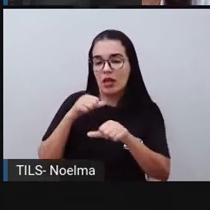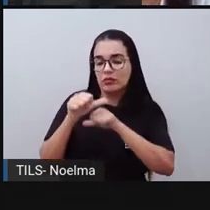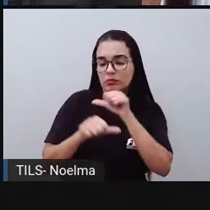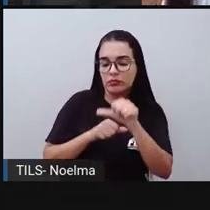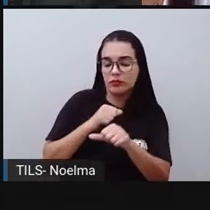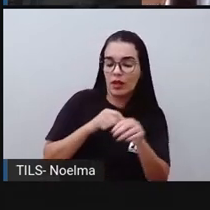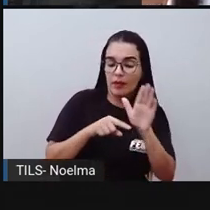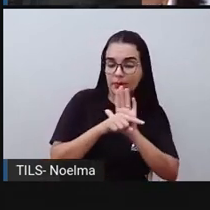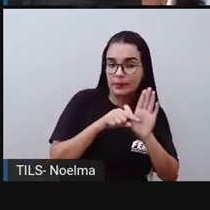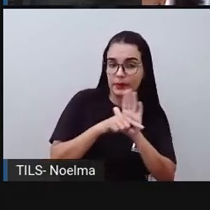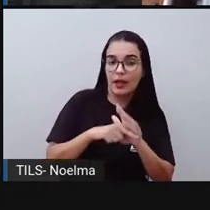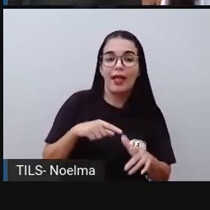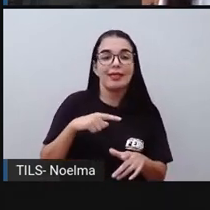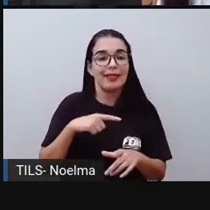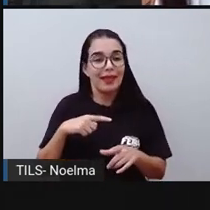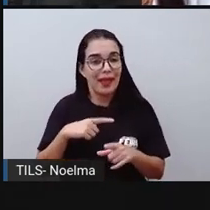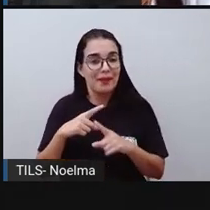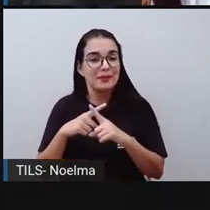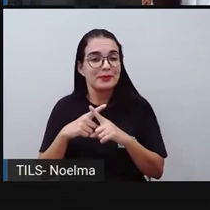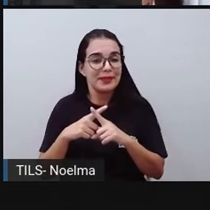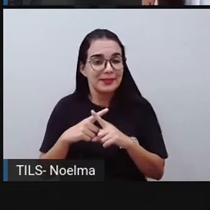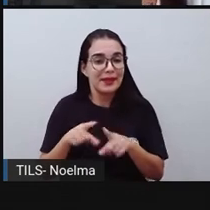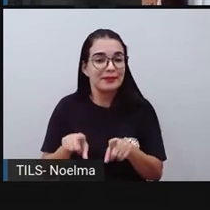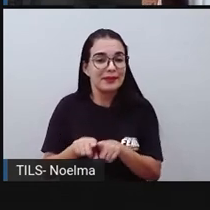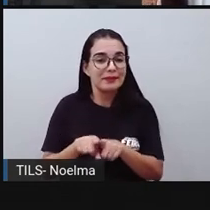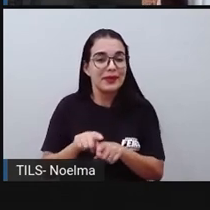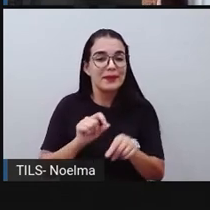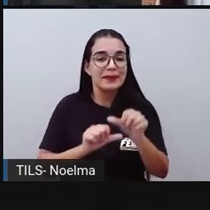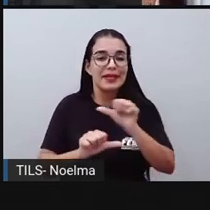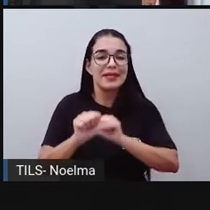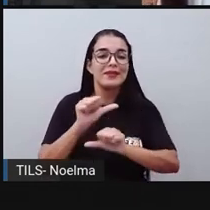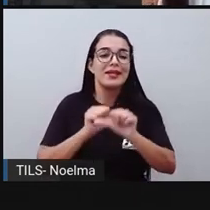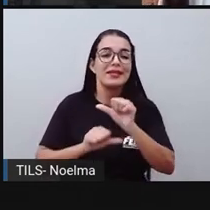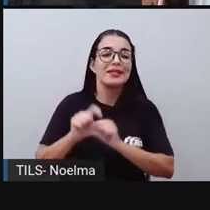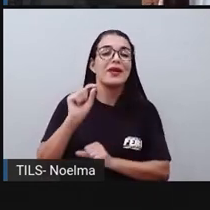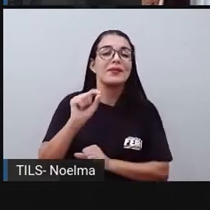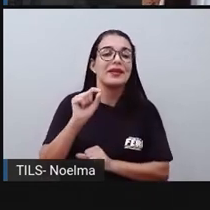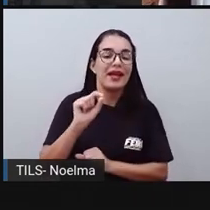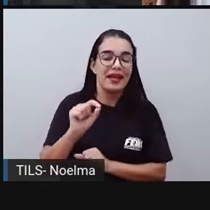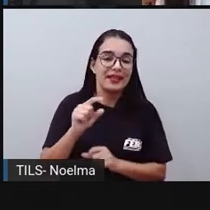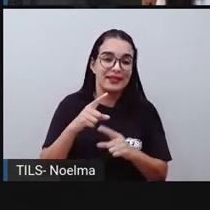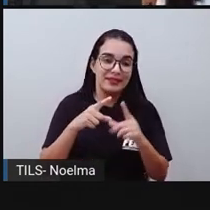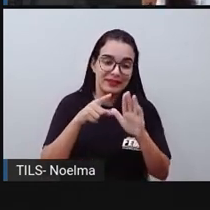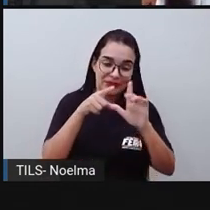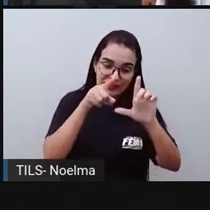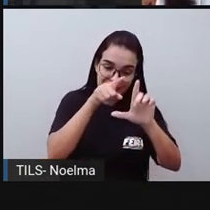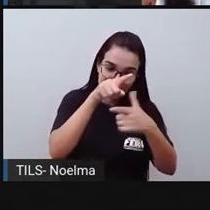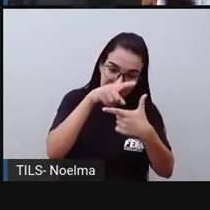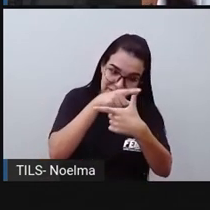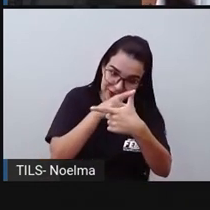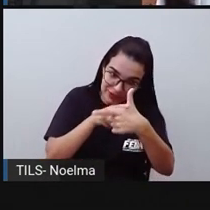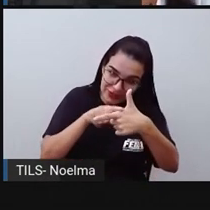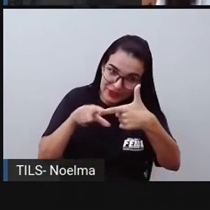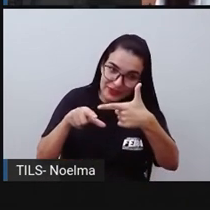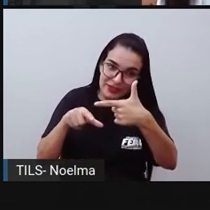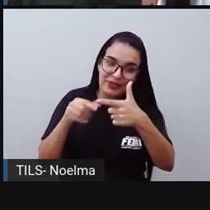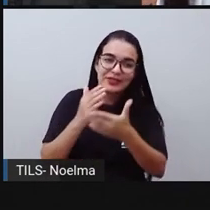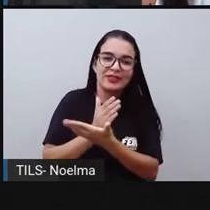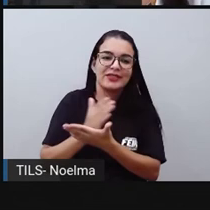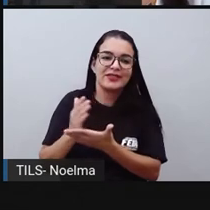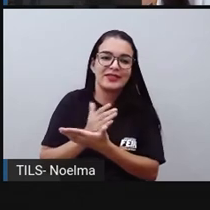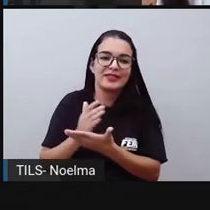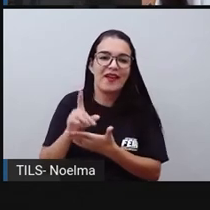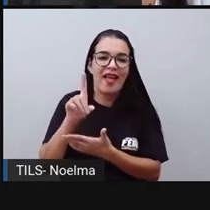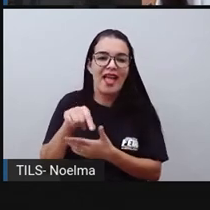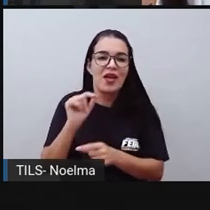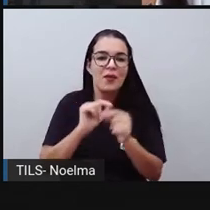a multiplicação também possui a sua operação inversa, né, a divisão. A divisão,